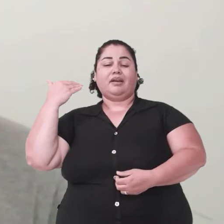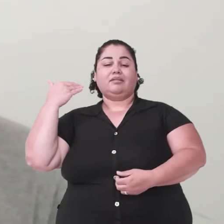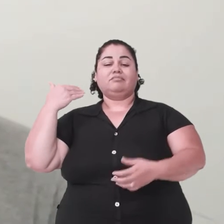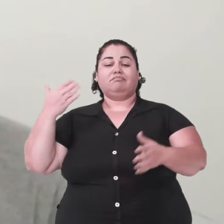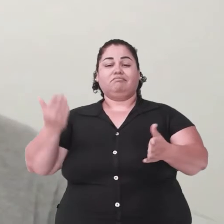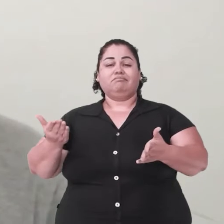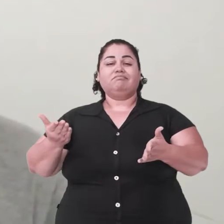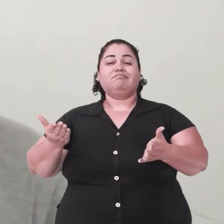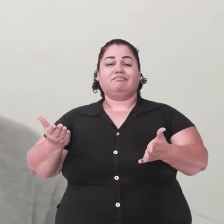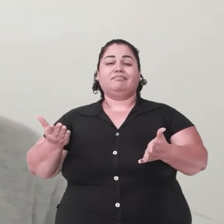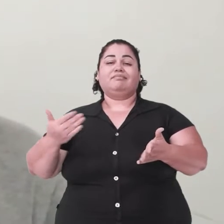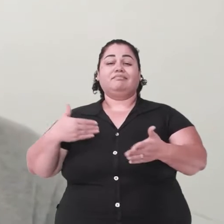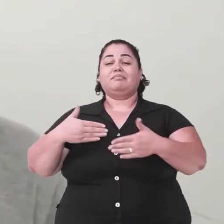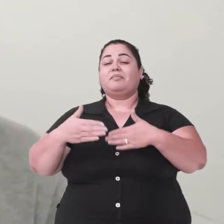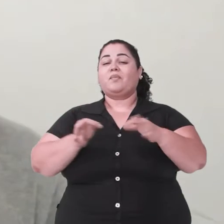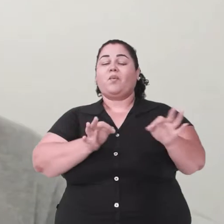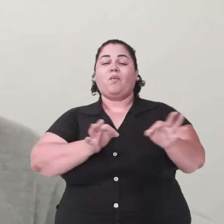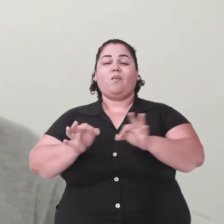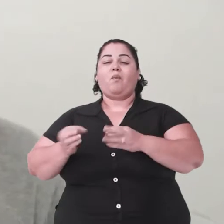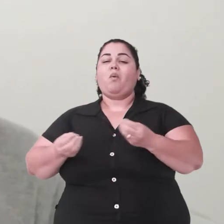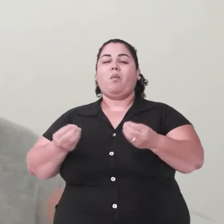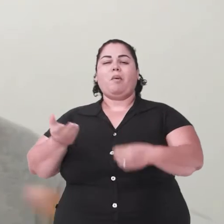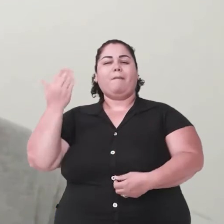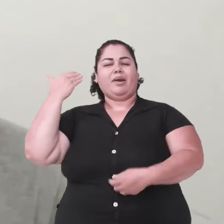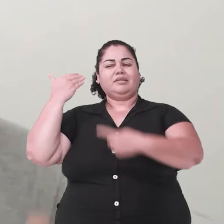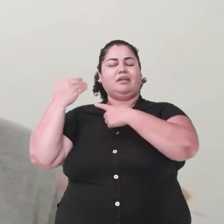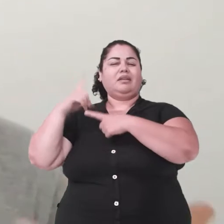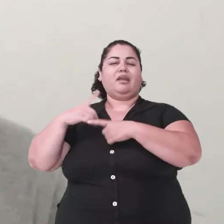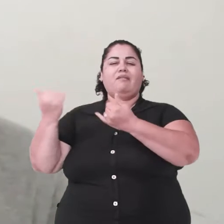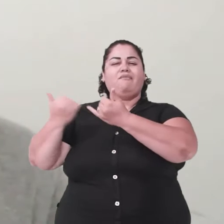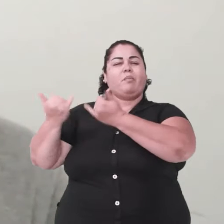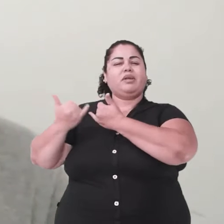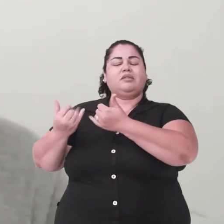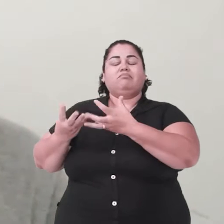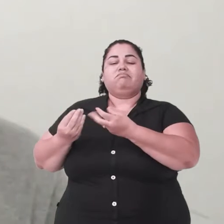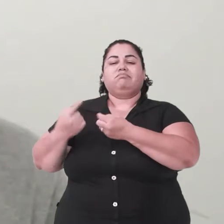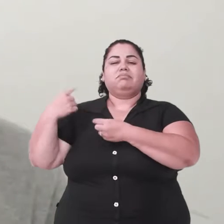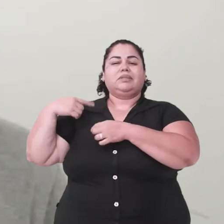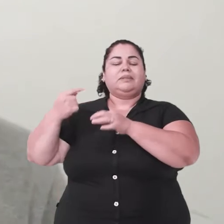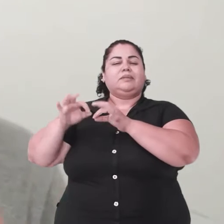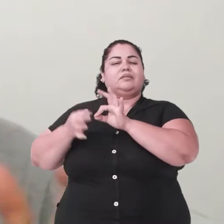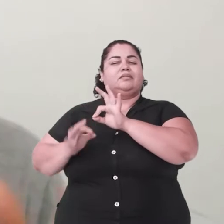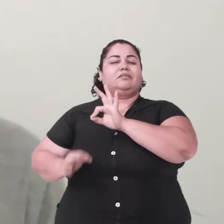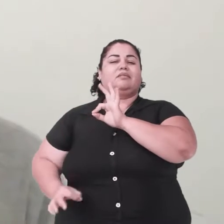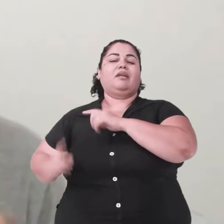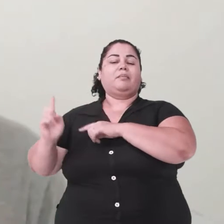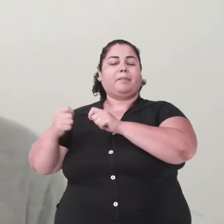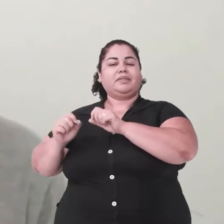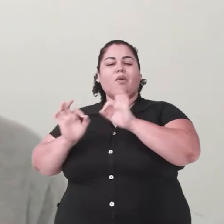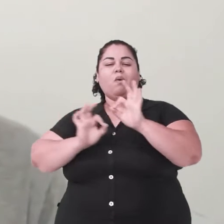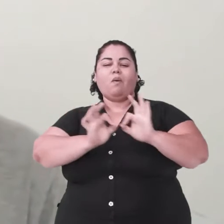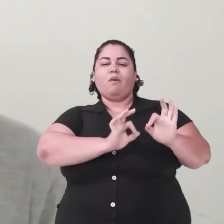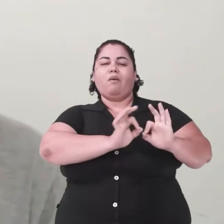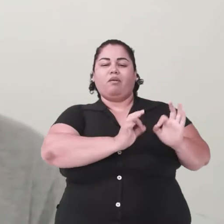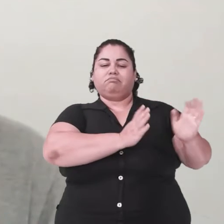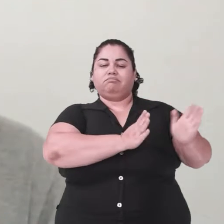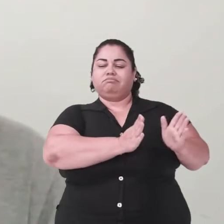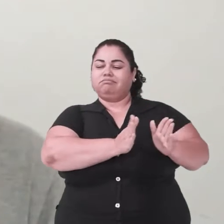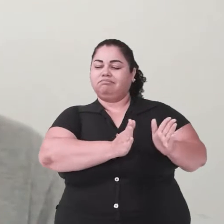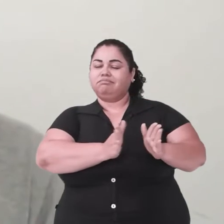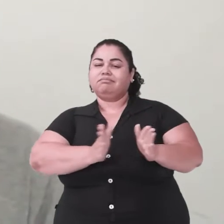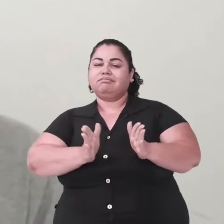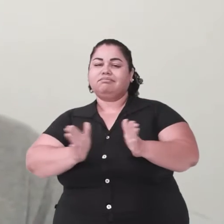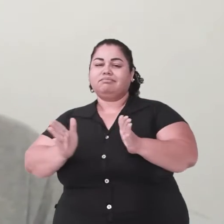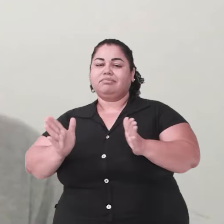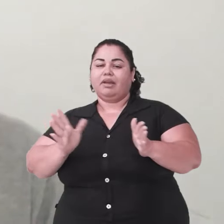passado, né? O passado é uma grande massa de informações que precisa ser organizado para